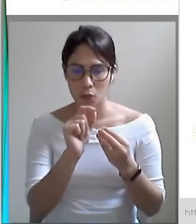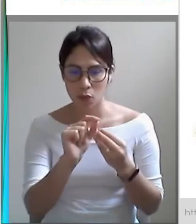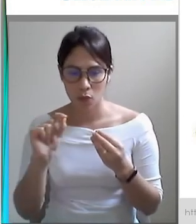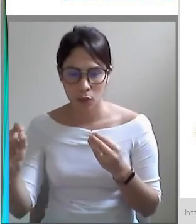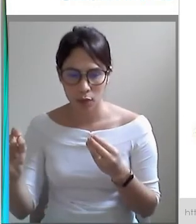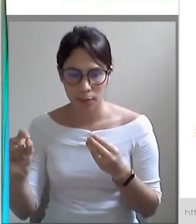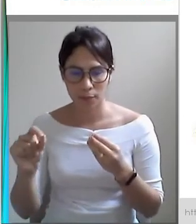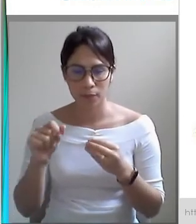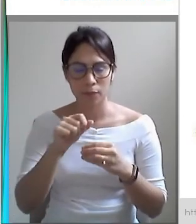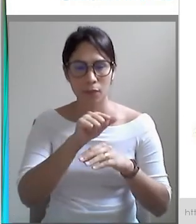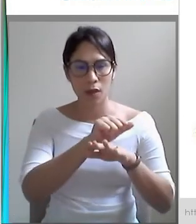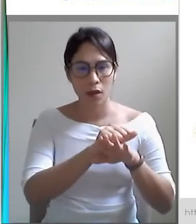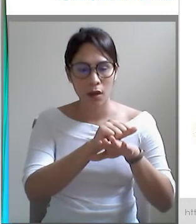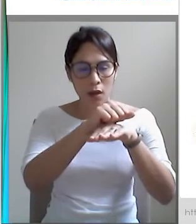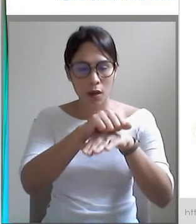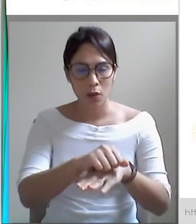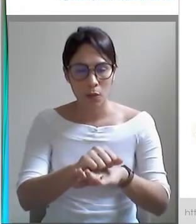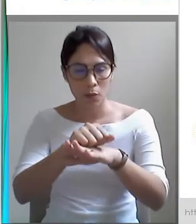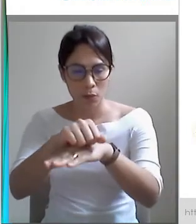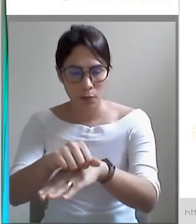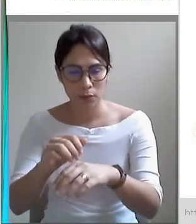lipoproteínas,